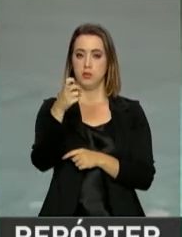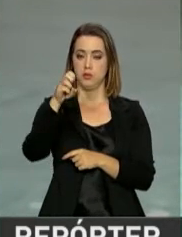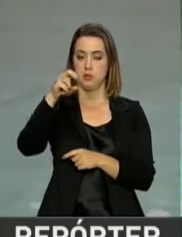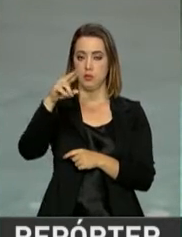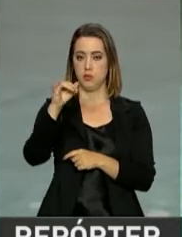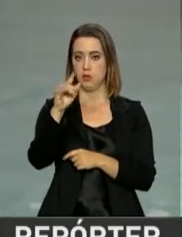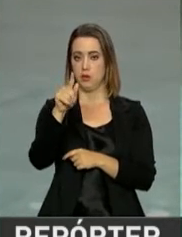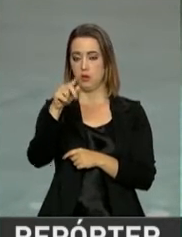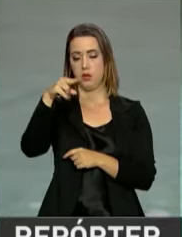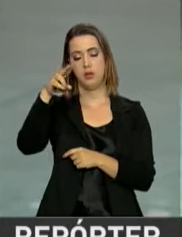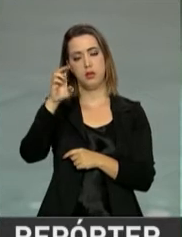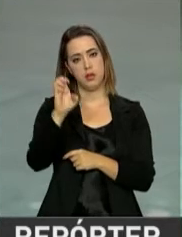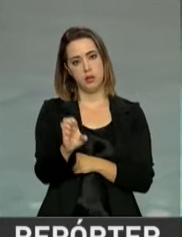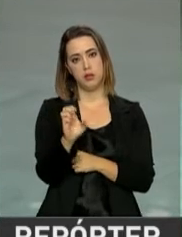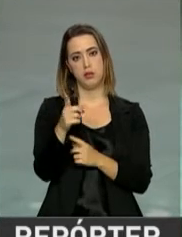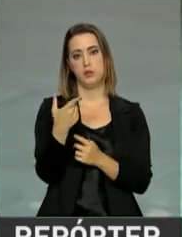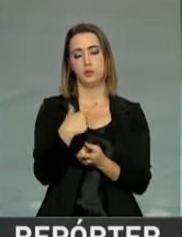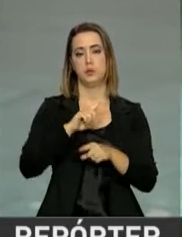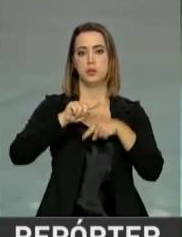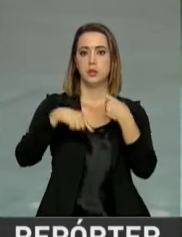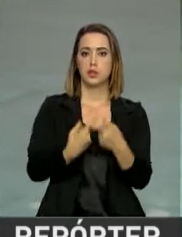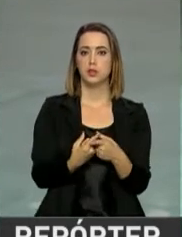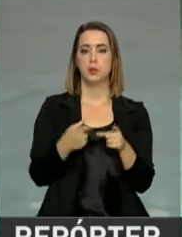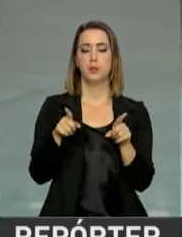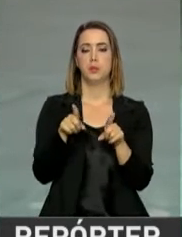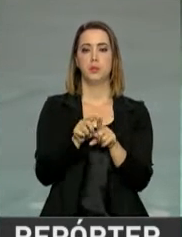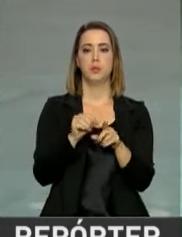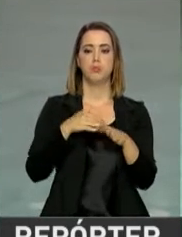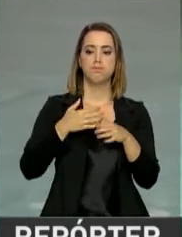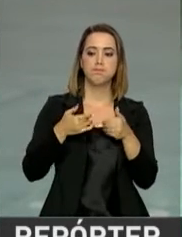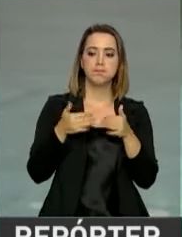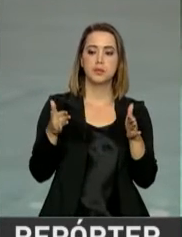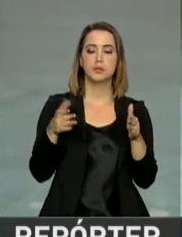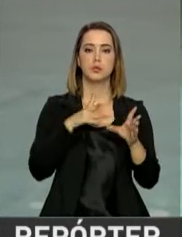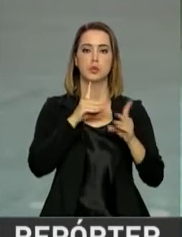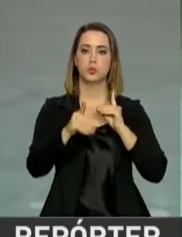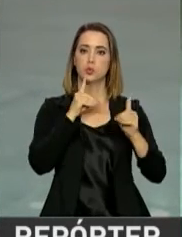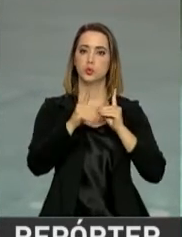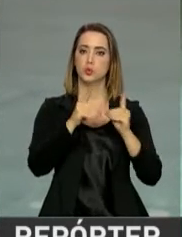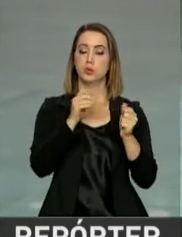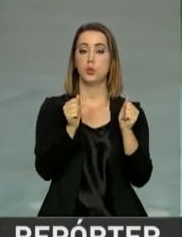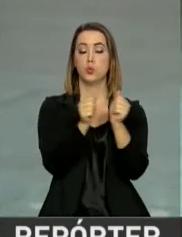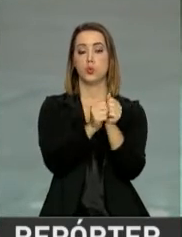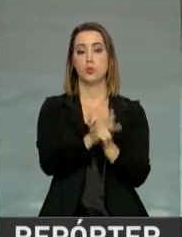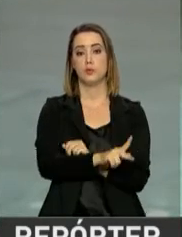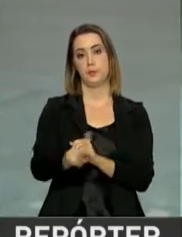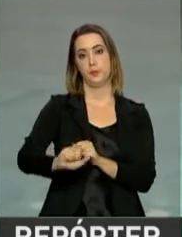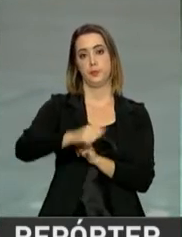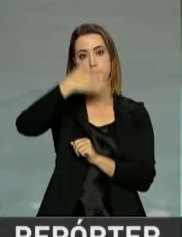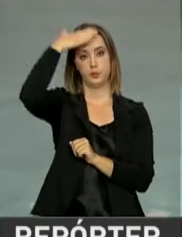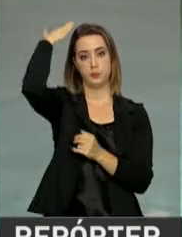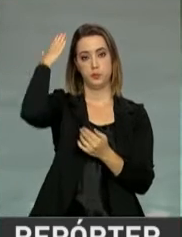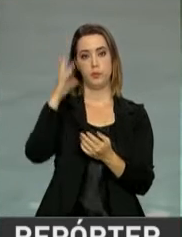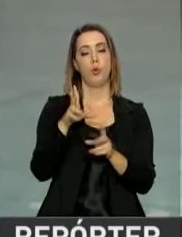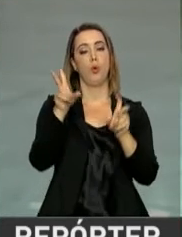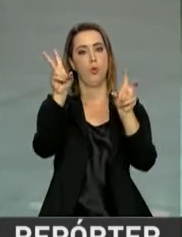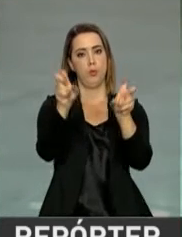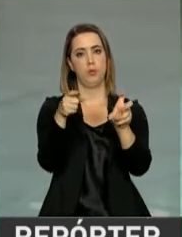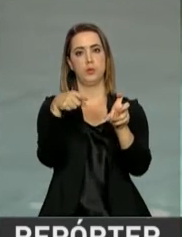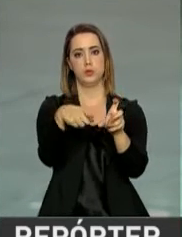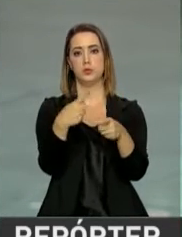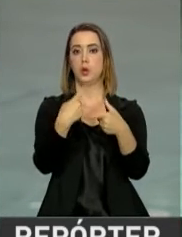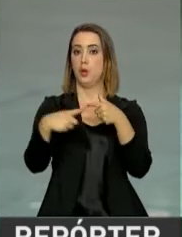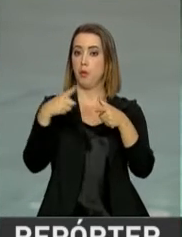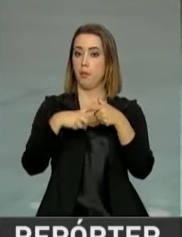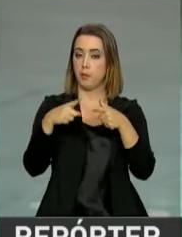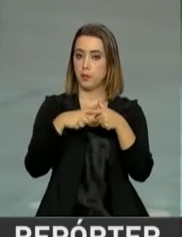todos vêm aqui para o Palácio Planalto para ampliar o debate com o presidente Michel Temer. O assunto é este: a crise